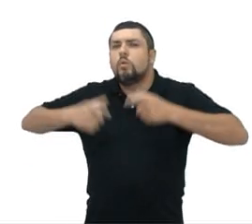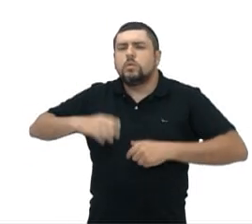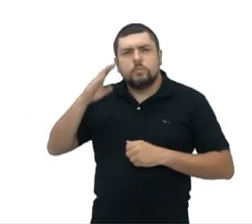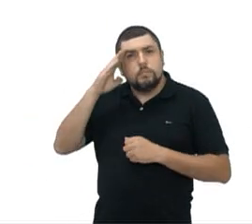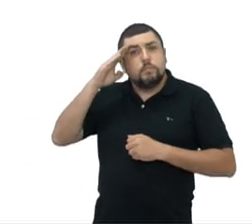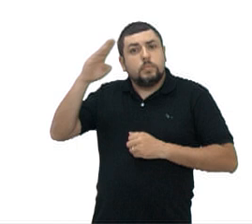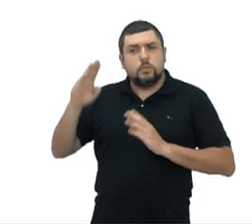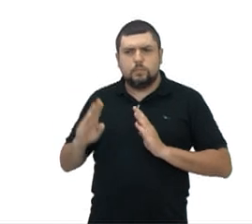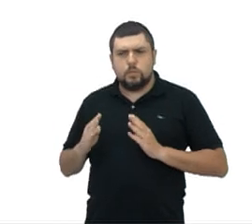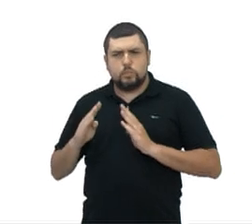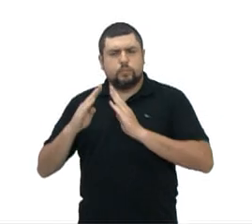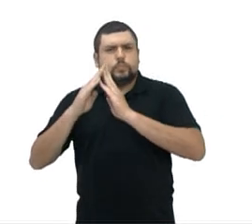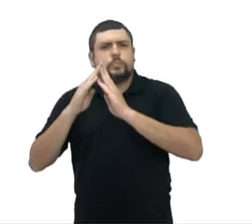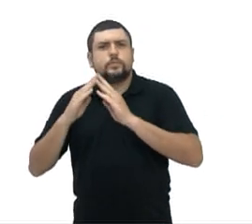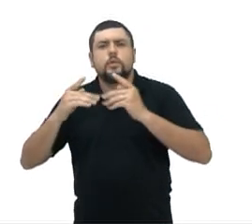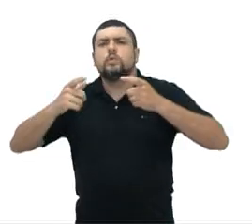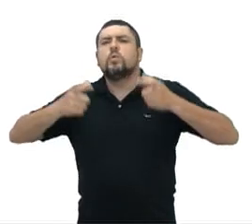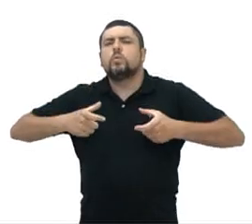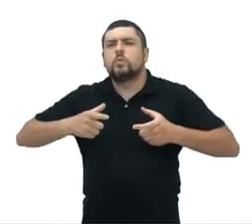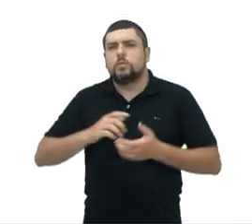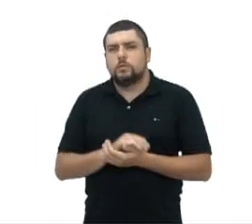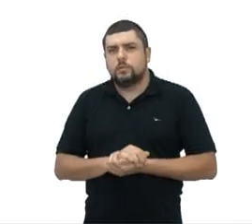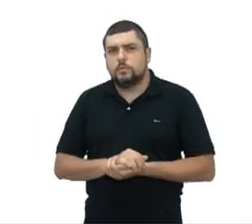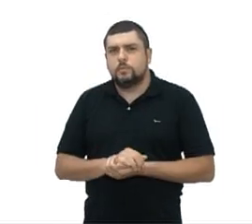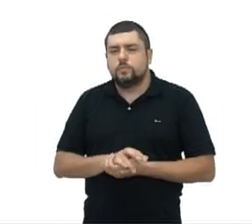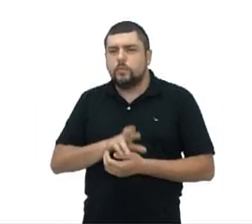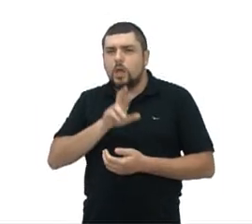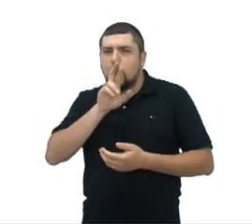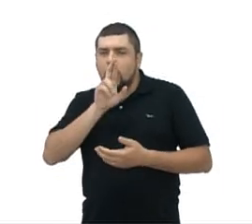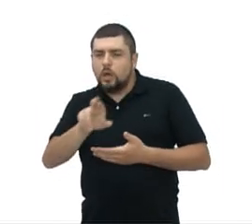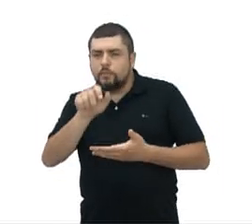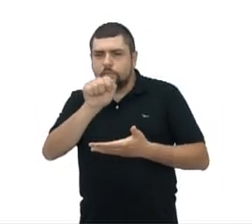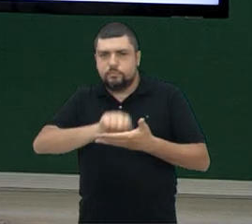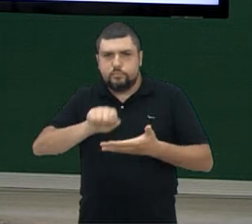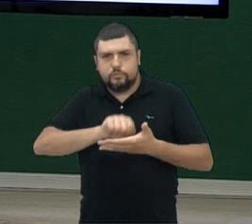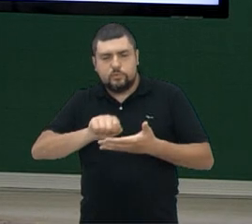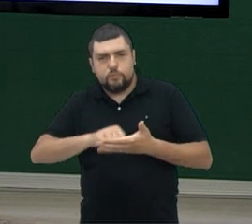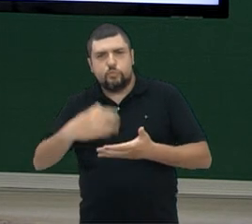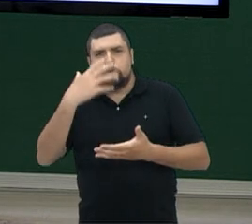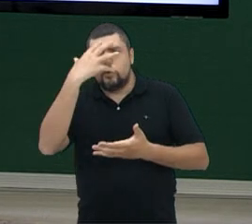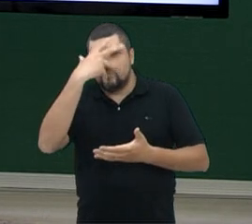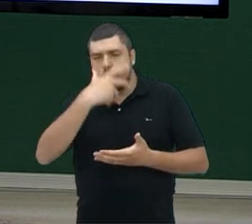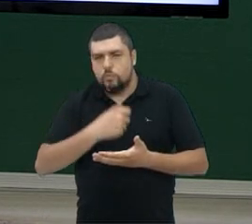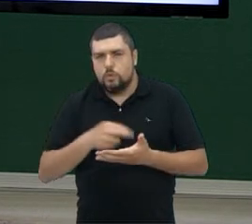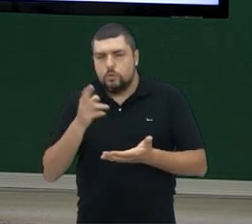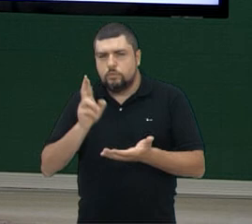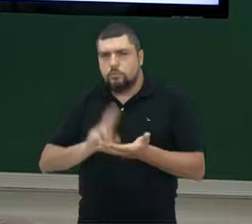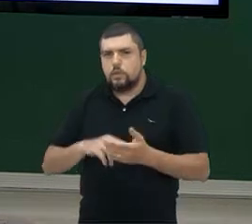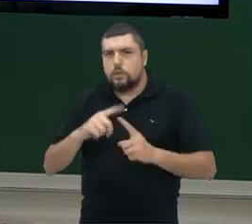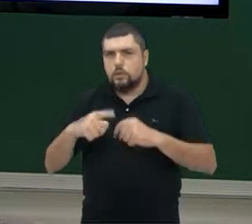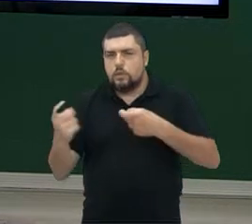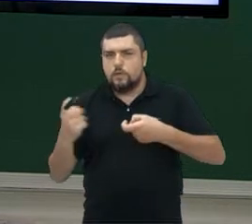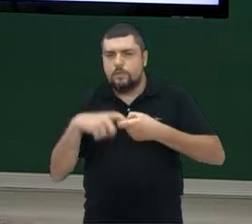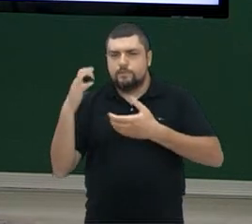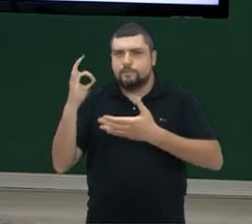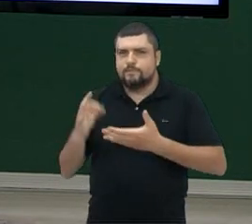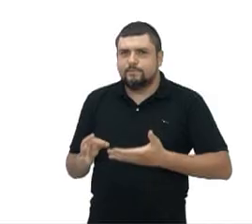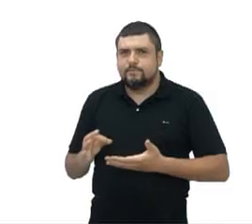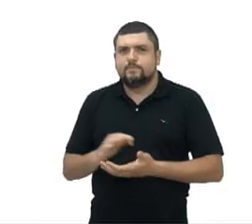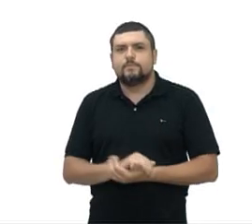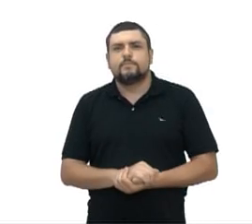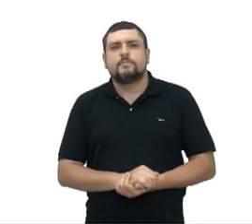principais pirâmides cuxitas? Responda bonitinho no seu caderno, registradinho. Daqui a pouquinho nós voltamos e corrigimos juntos.